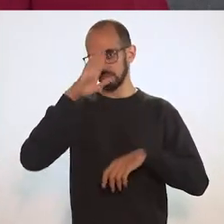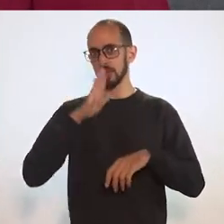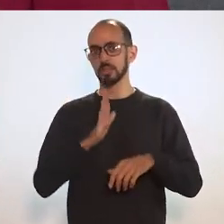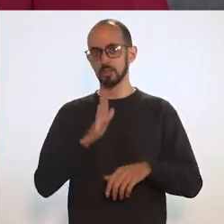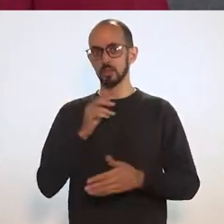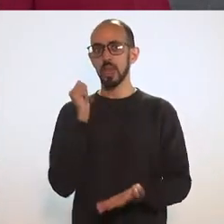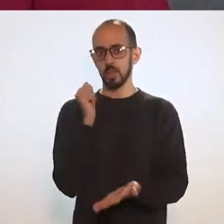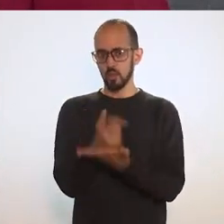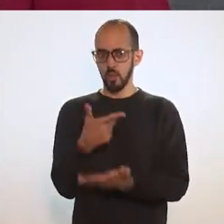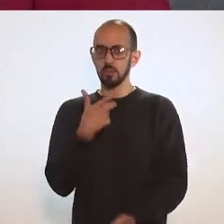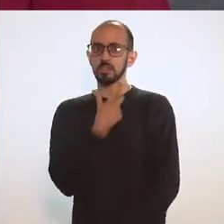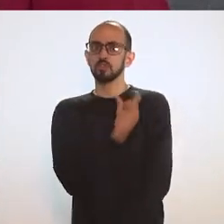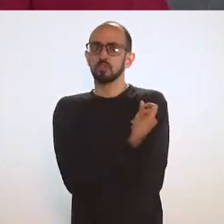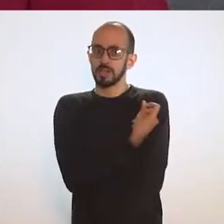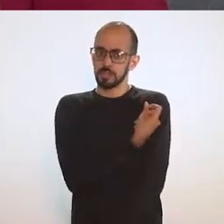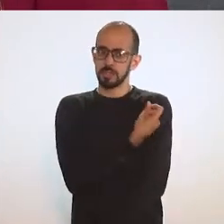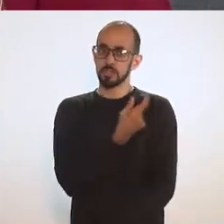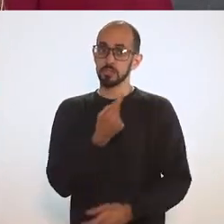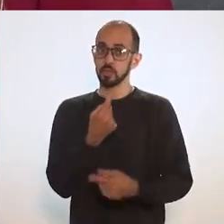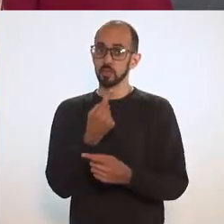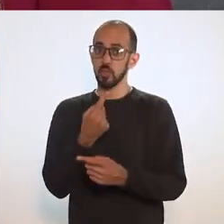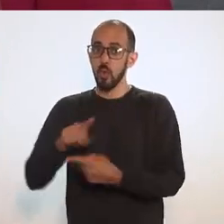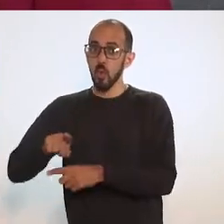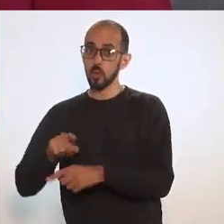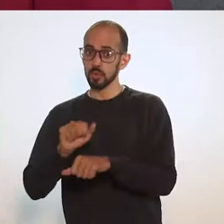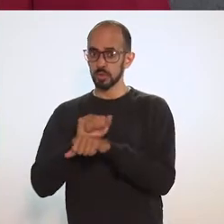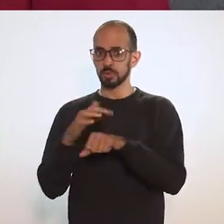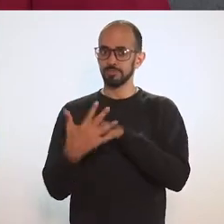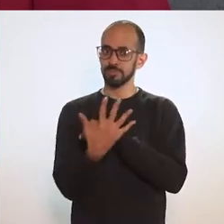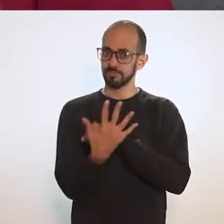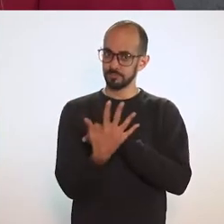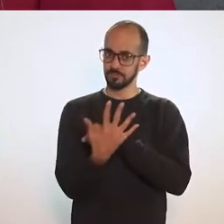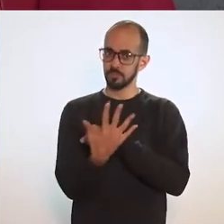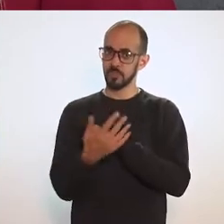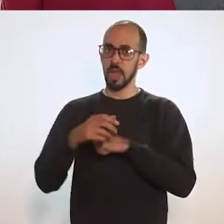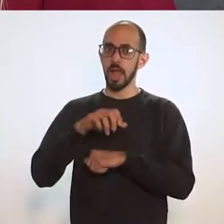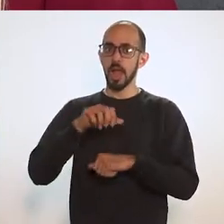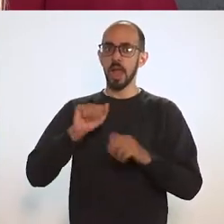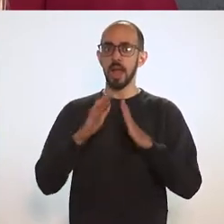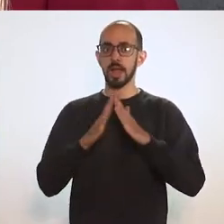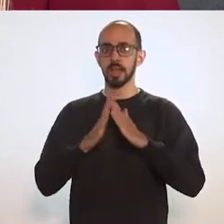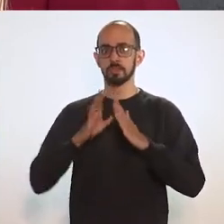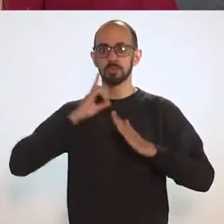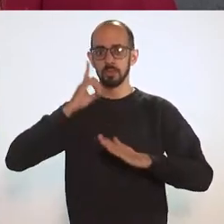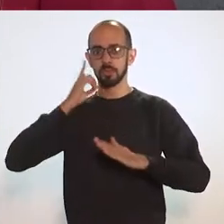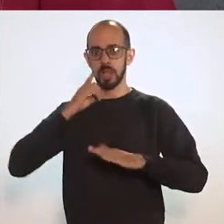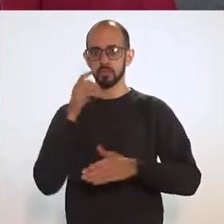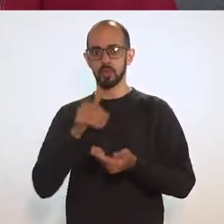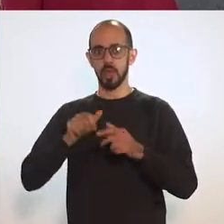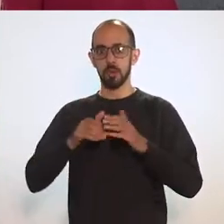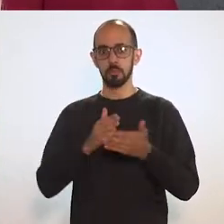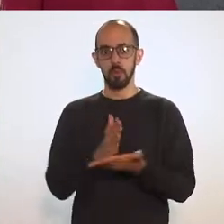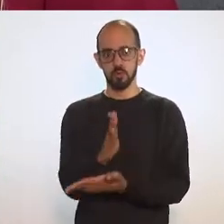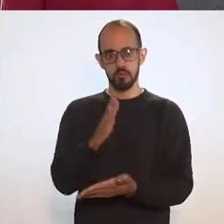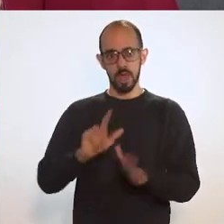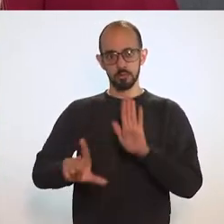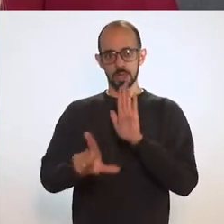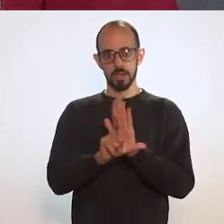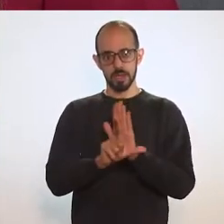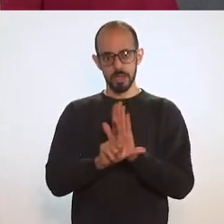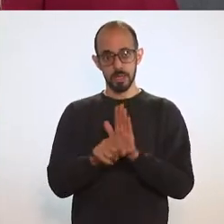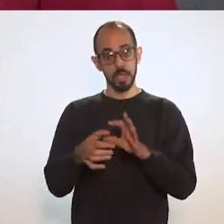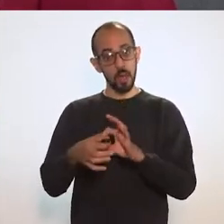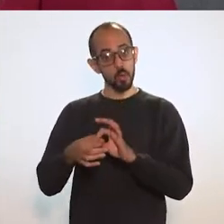a compra de vacinas contra o coronavírus. Na Alerje, foi aprovado um projeto que autoriza o governo do estado